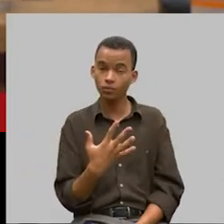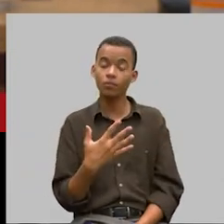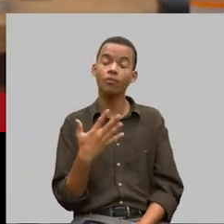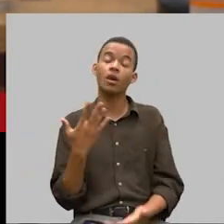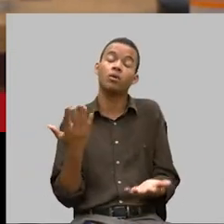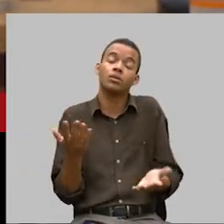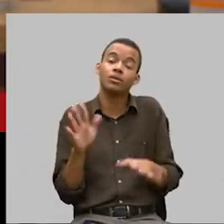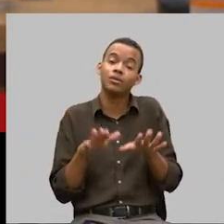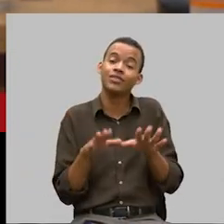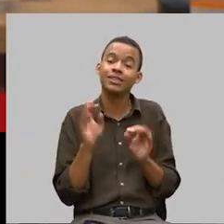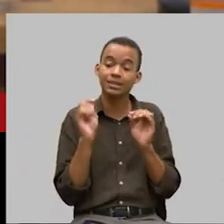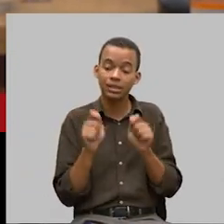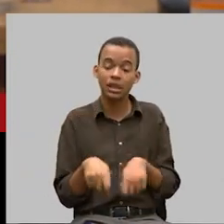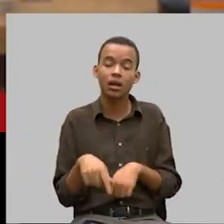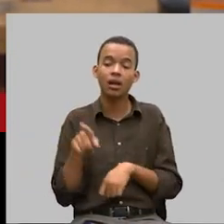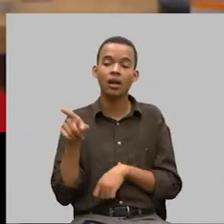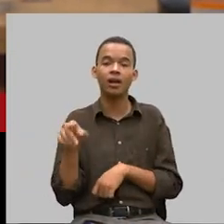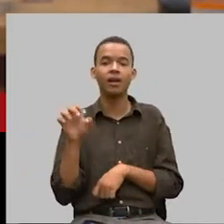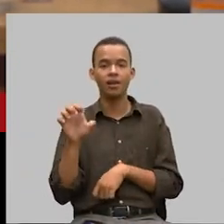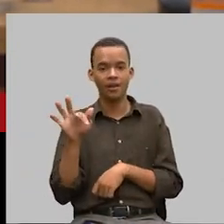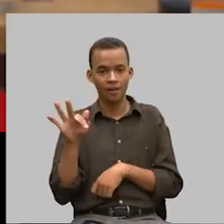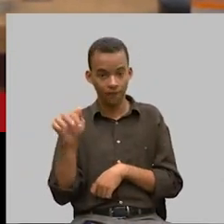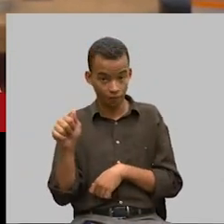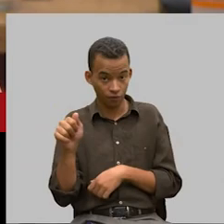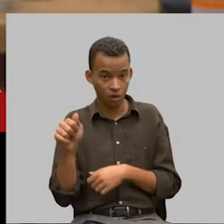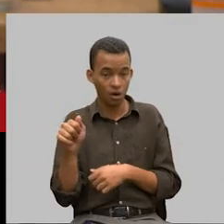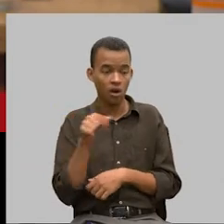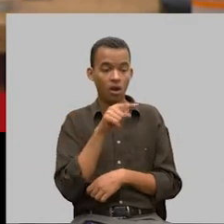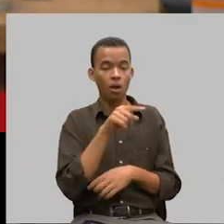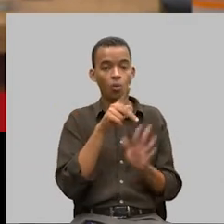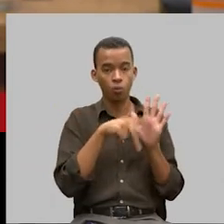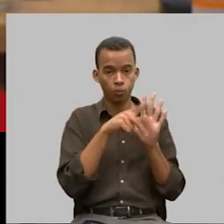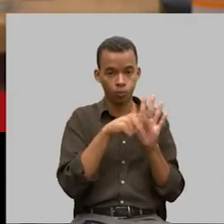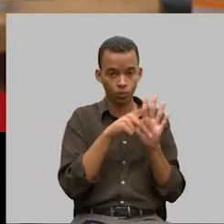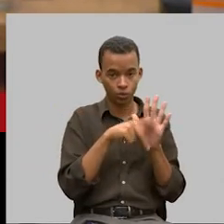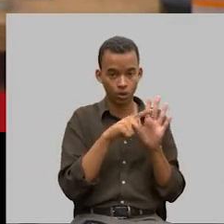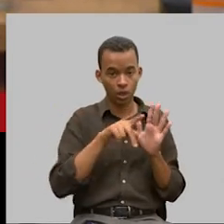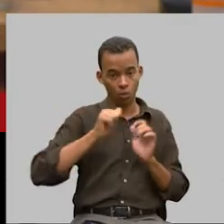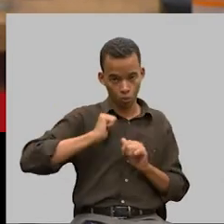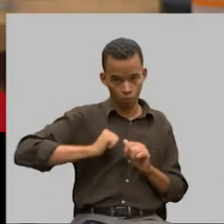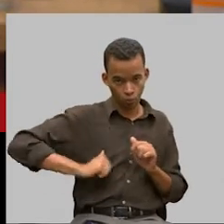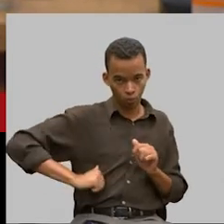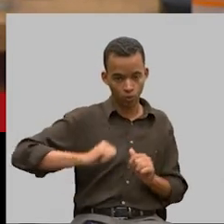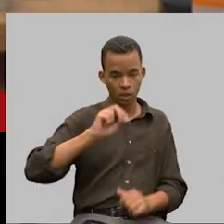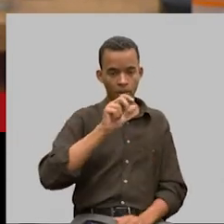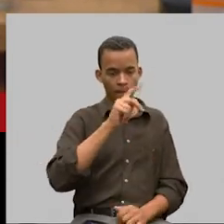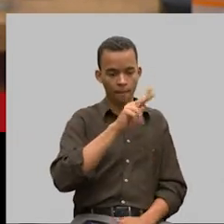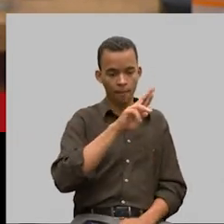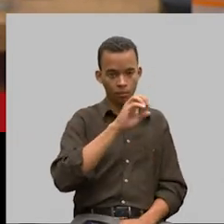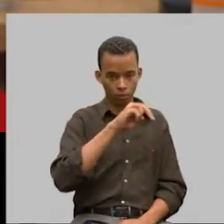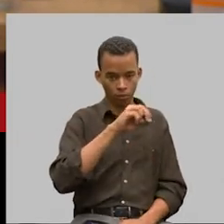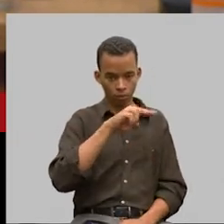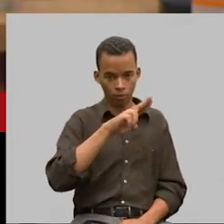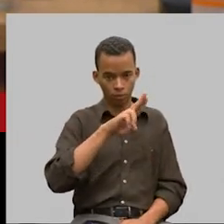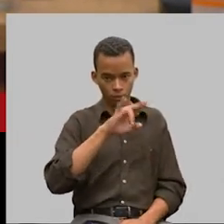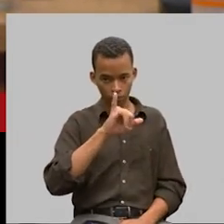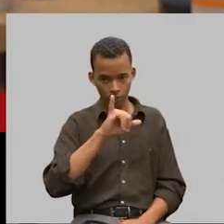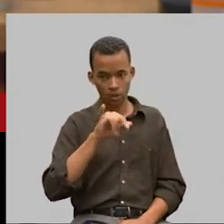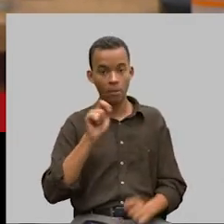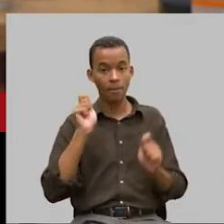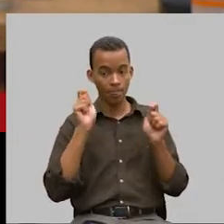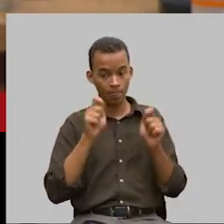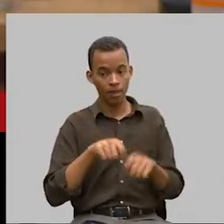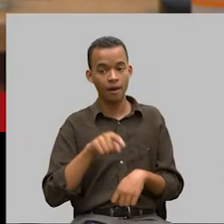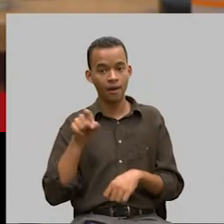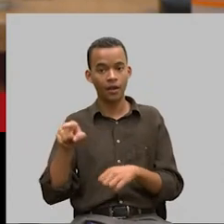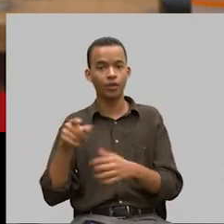nas efas pagas pelo ProUni a escola recebe a bolsa do ProUni para ter os estudantes que ela mesmo formou e voltar para